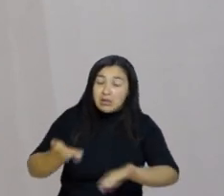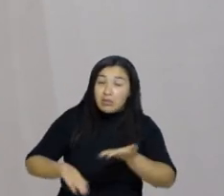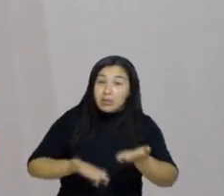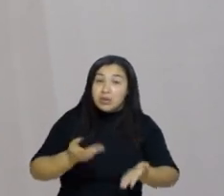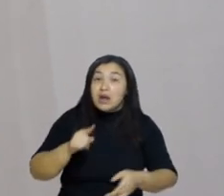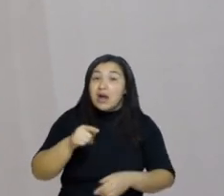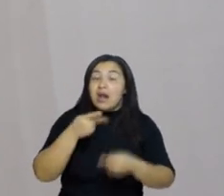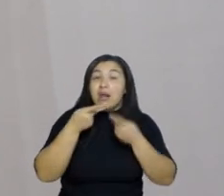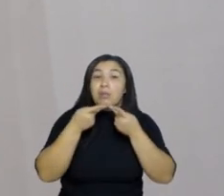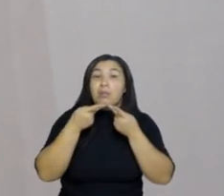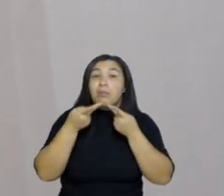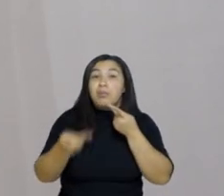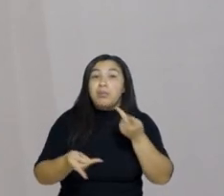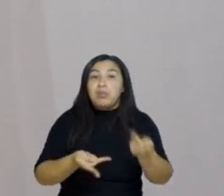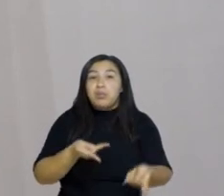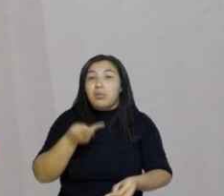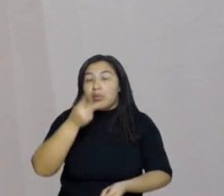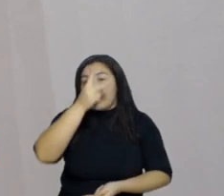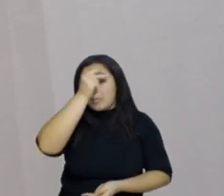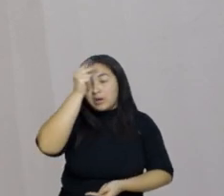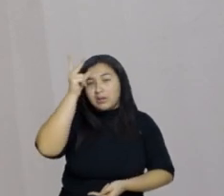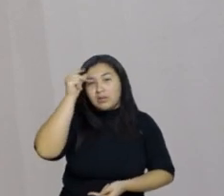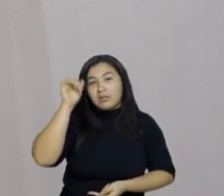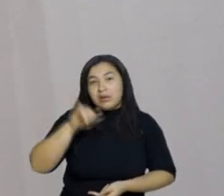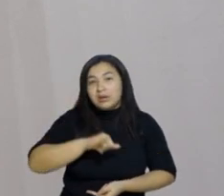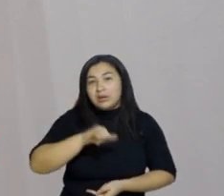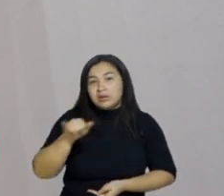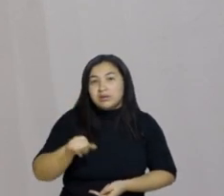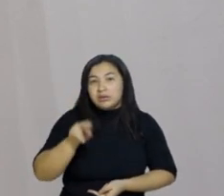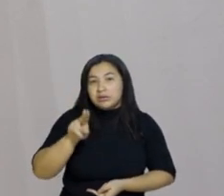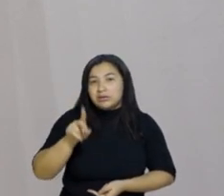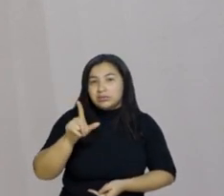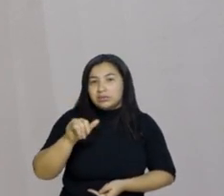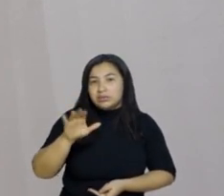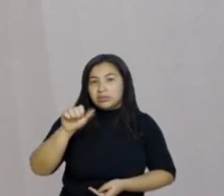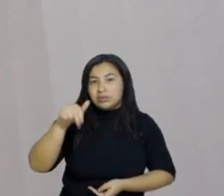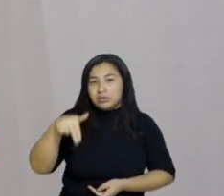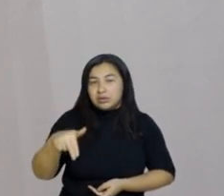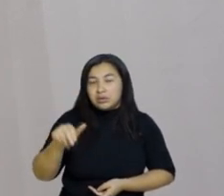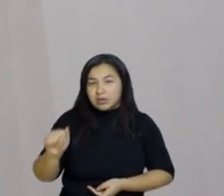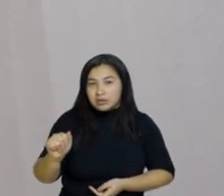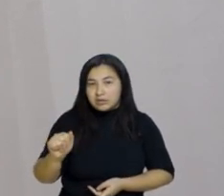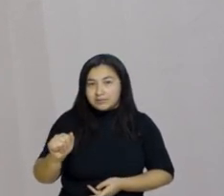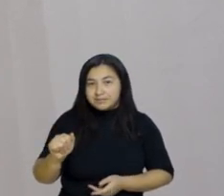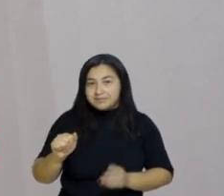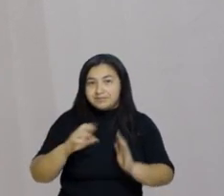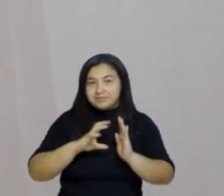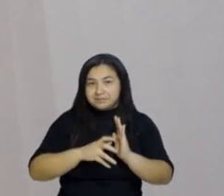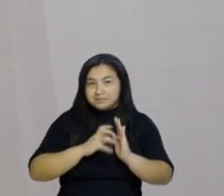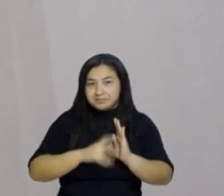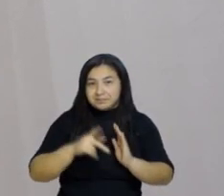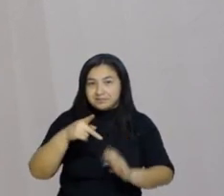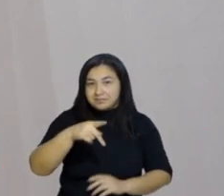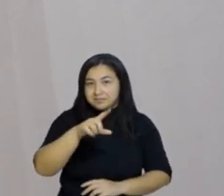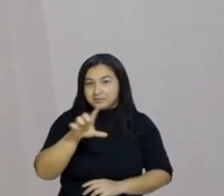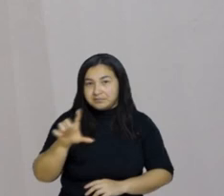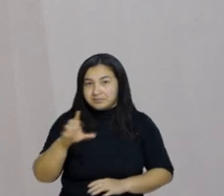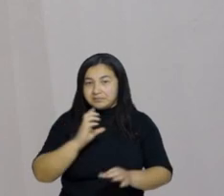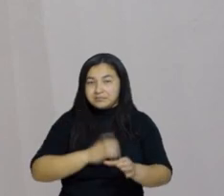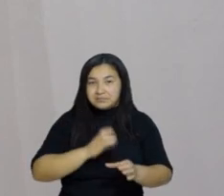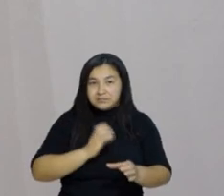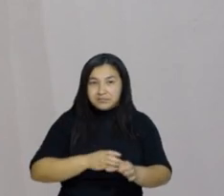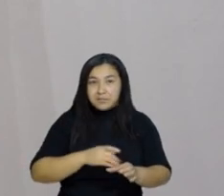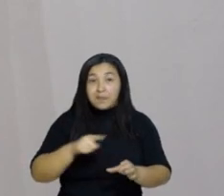a prefeita Juliana Maciel Hope, do PL, de de Canoinhas. Ela